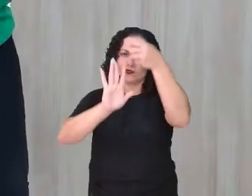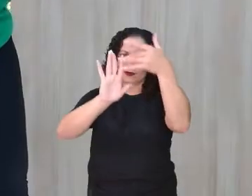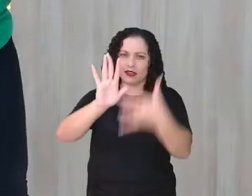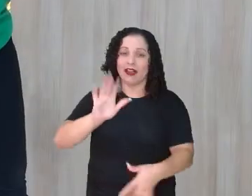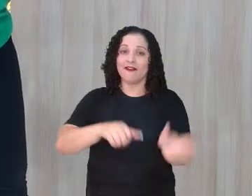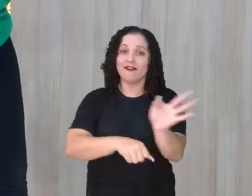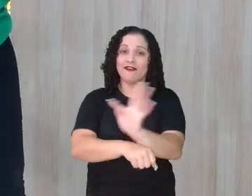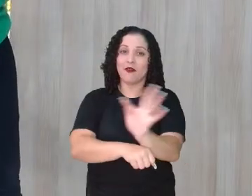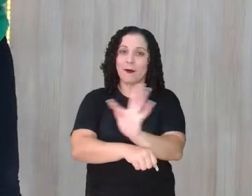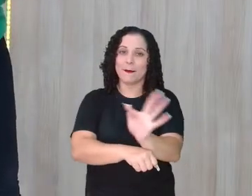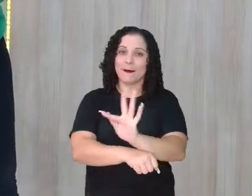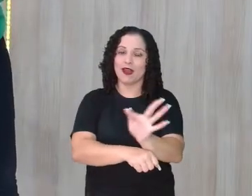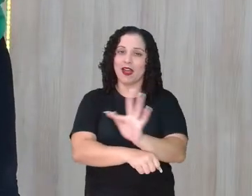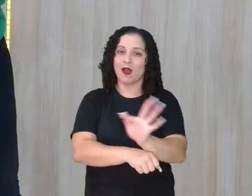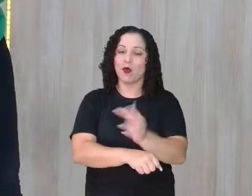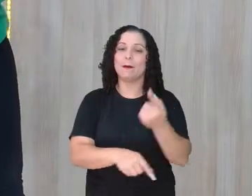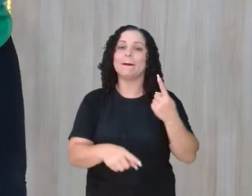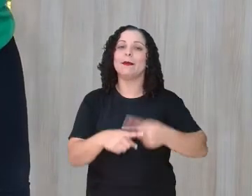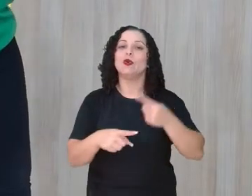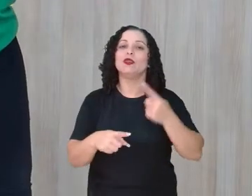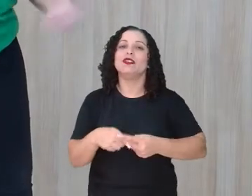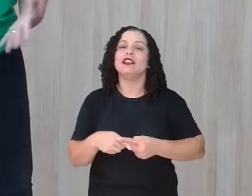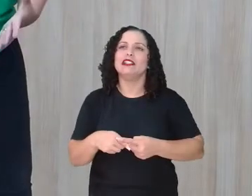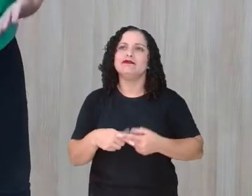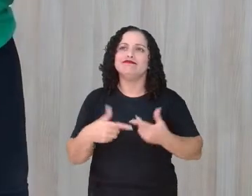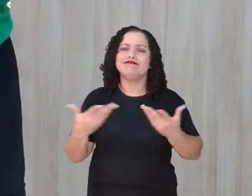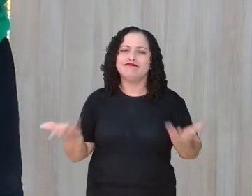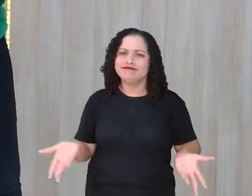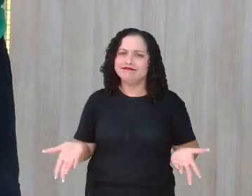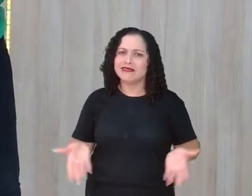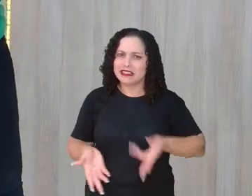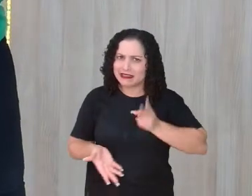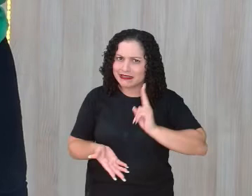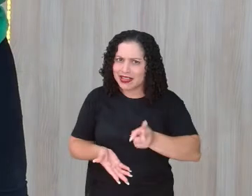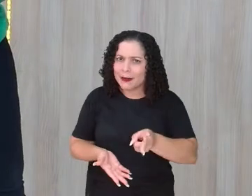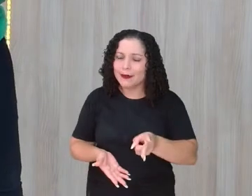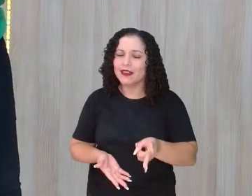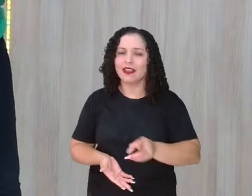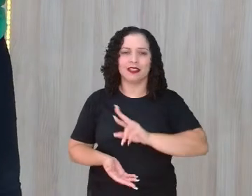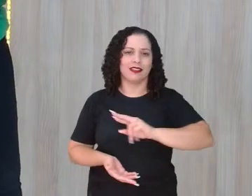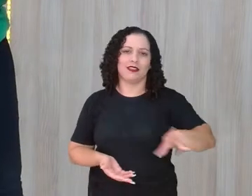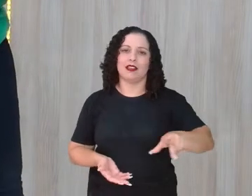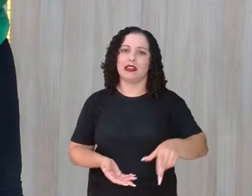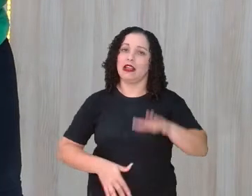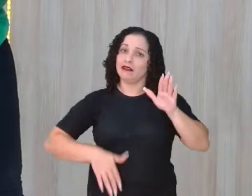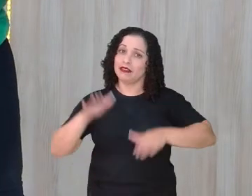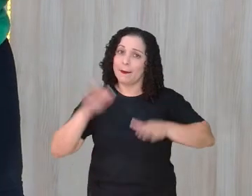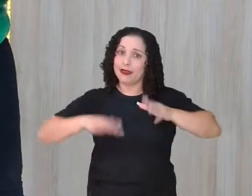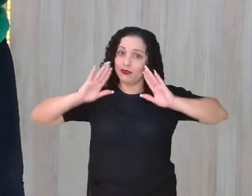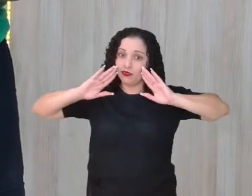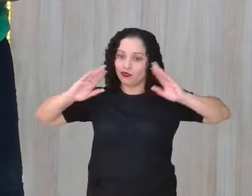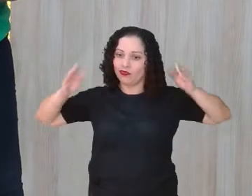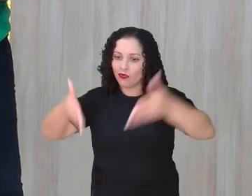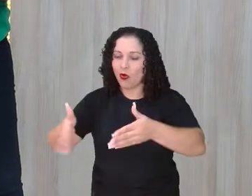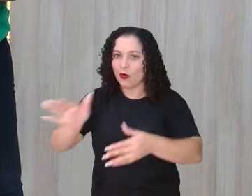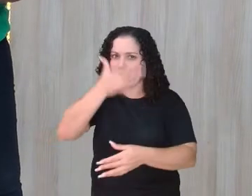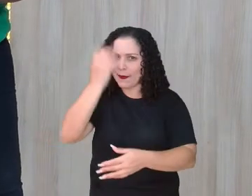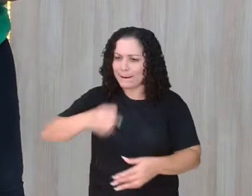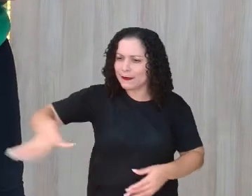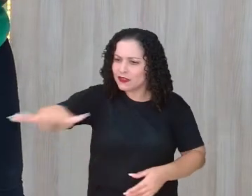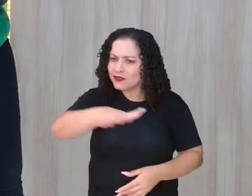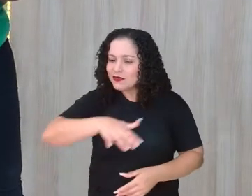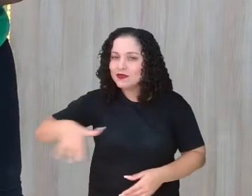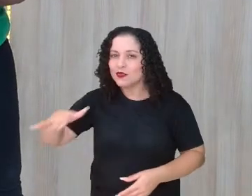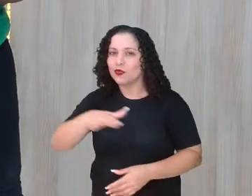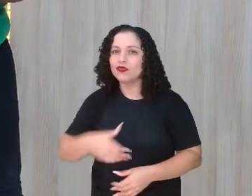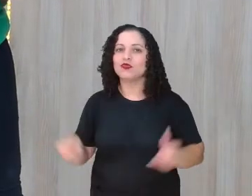porque precisa ser escrito na linguagem formal? Não. Depende de quê? Depende do público-alvo, depende de onde